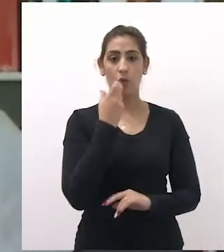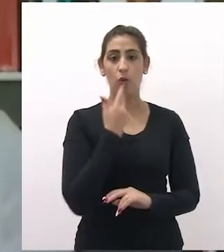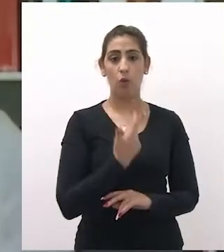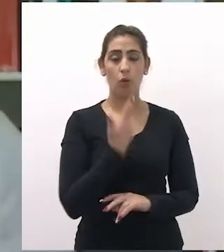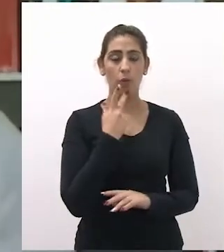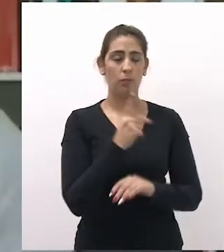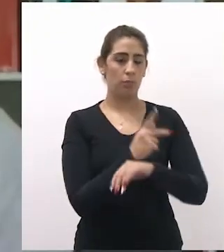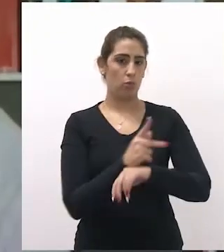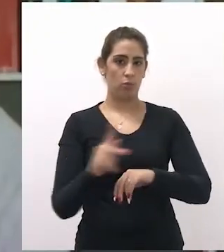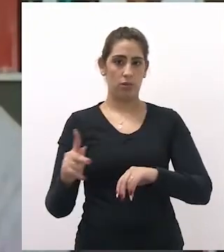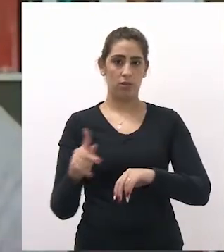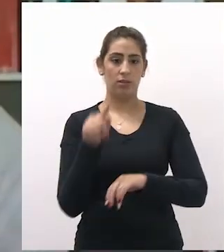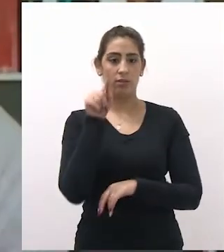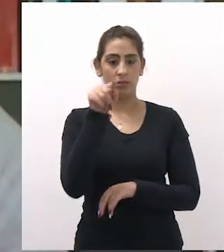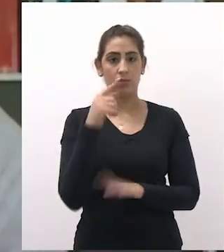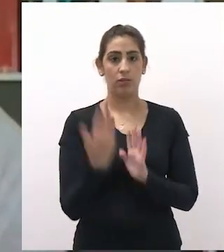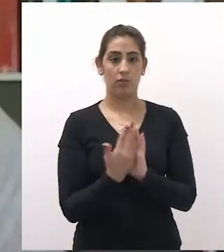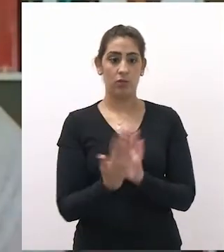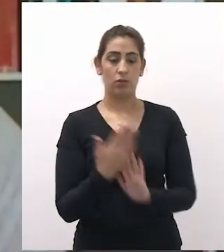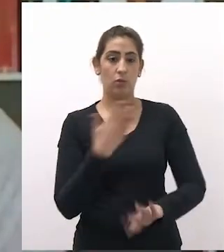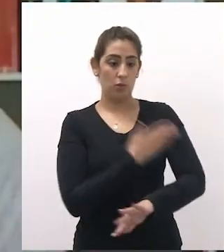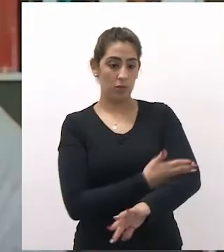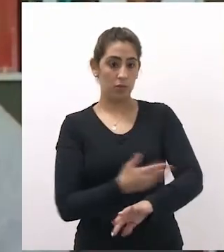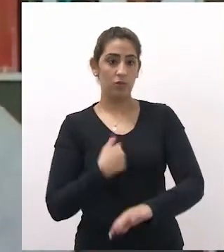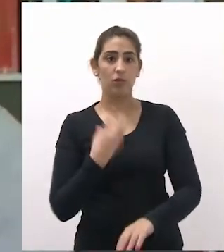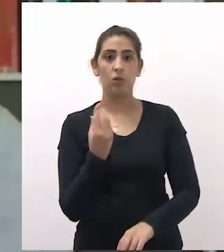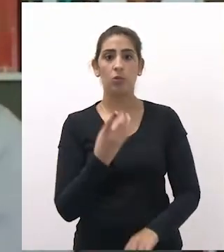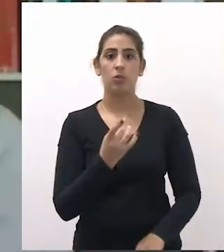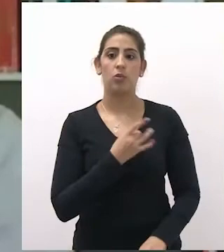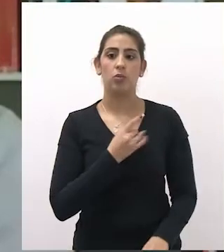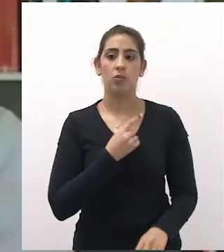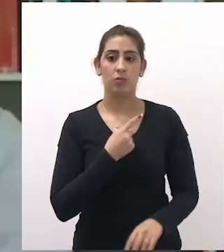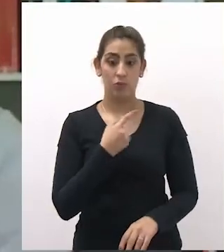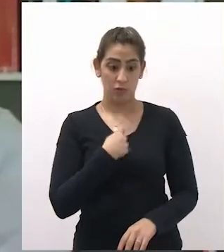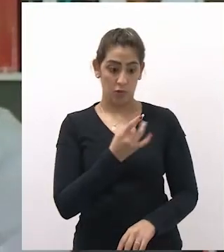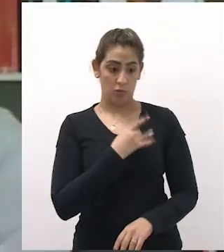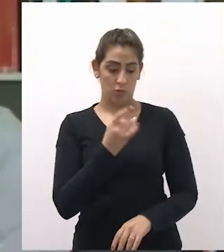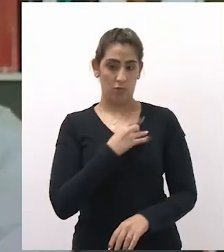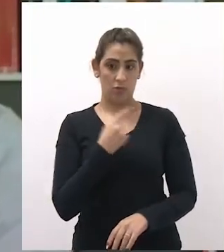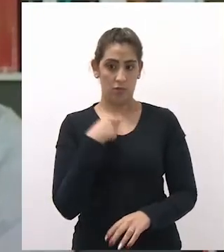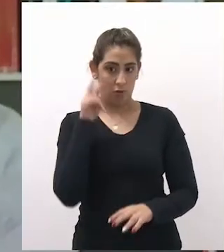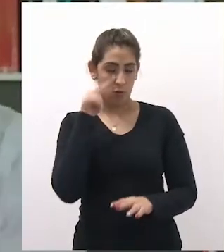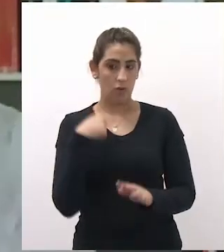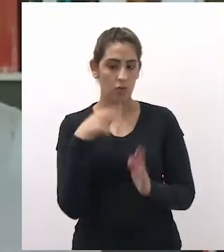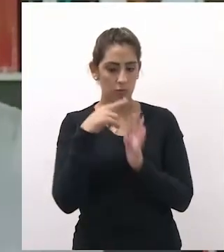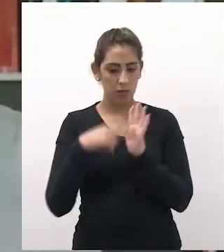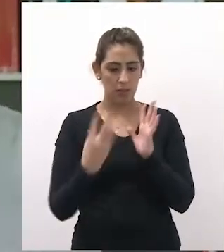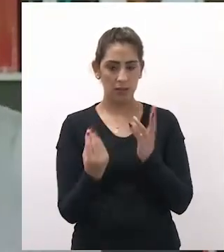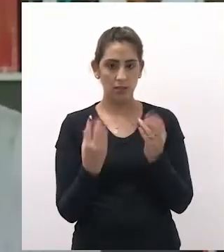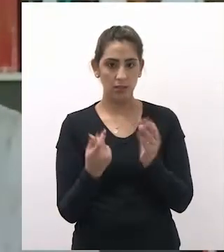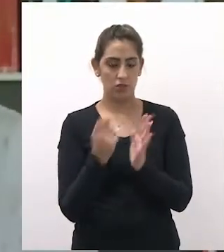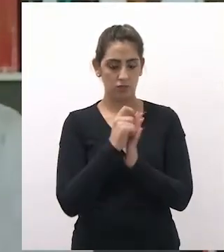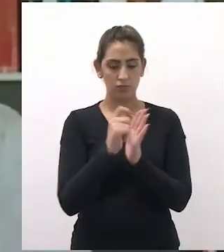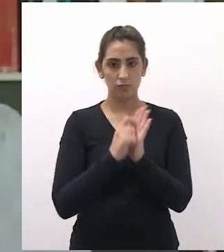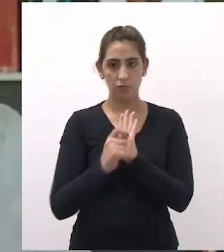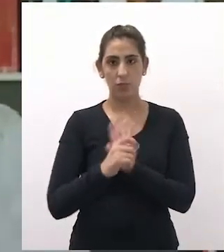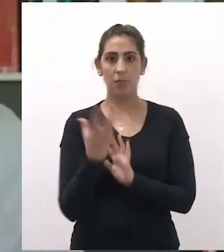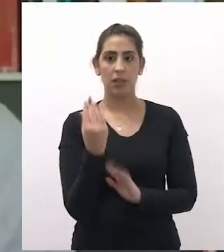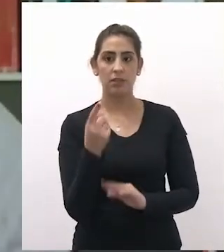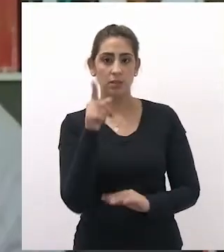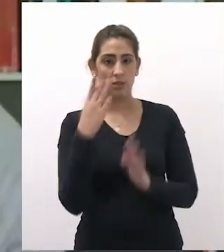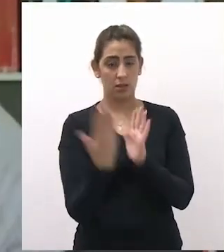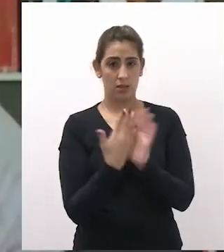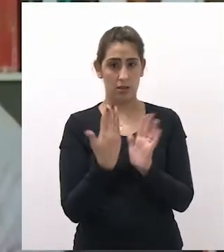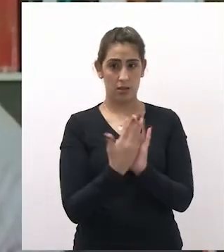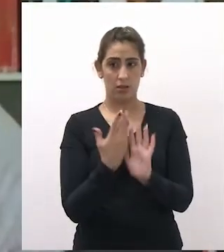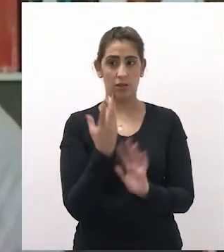um livro que ele começou, eu fiquei com muito medo quando eu comecei a ler esse livro, marquei bastante, mas esse livro é aquele